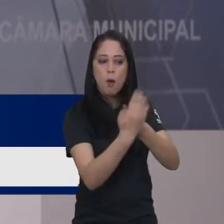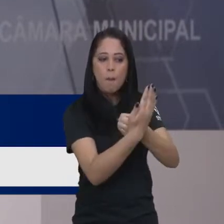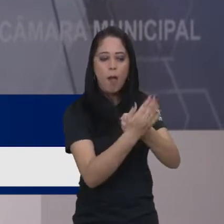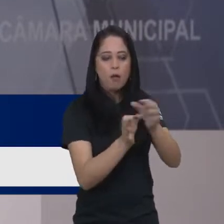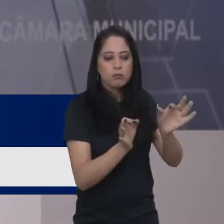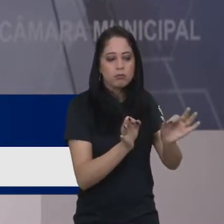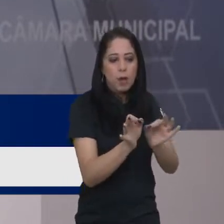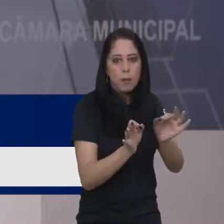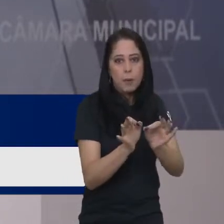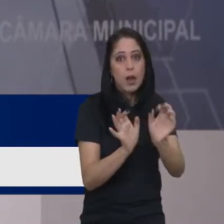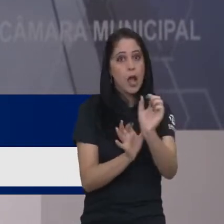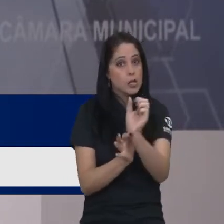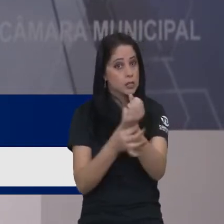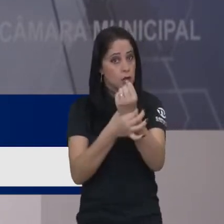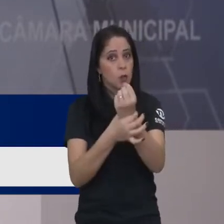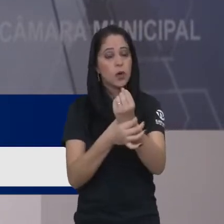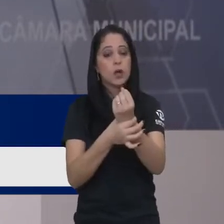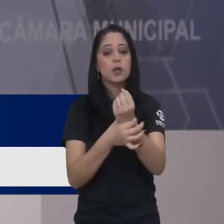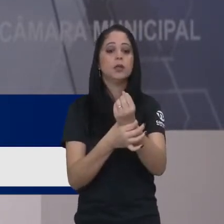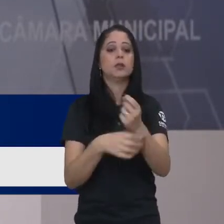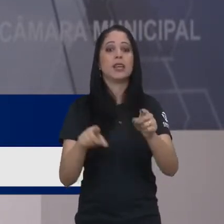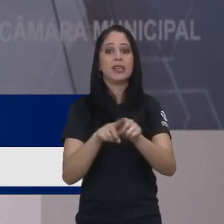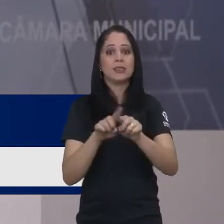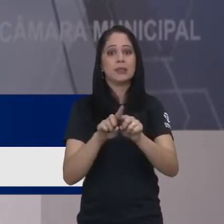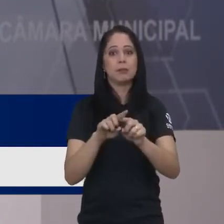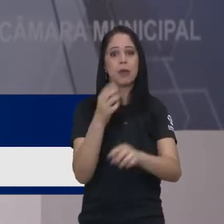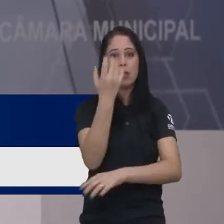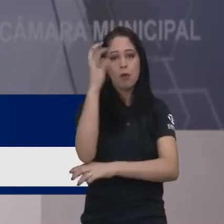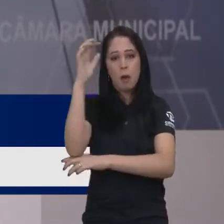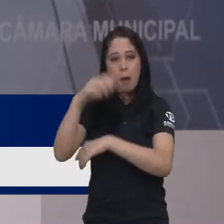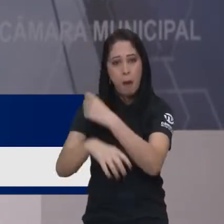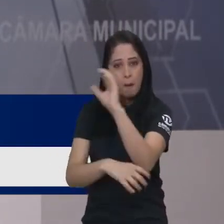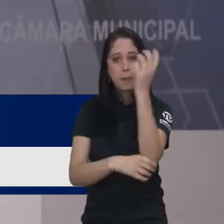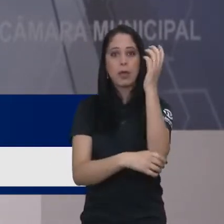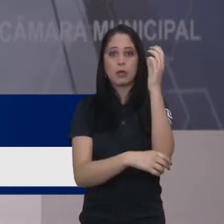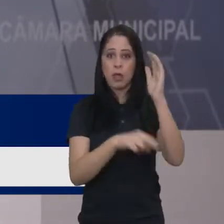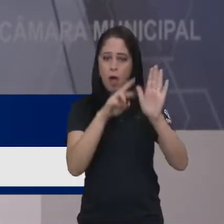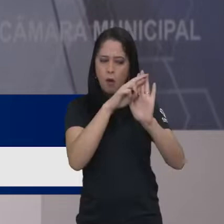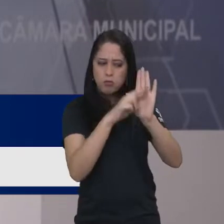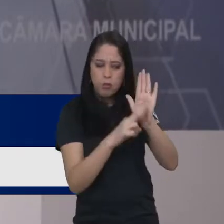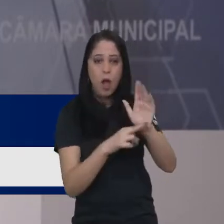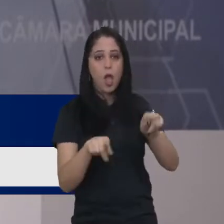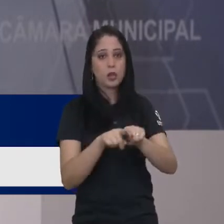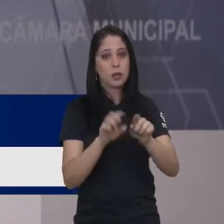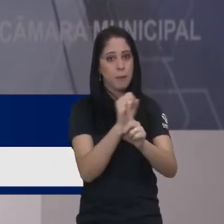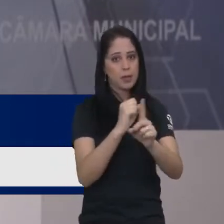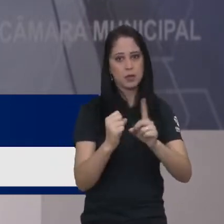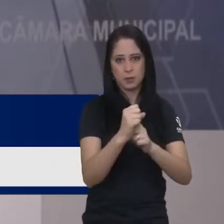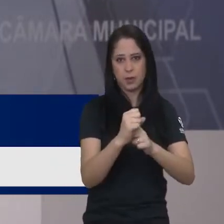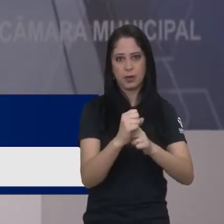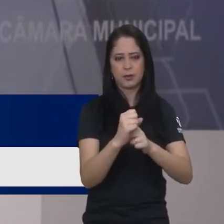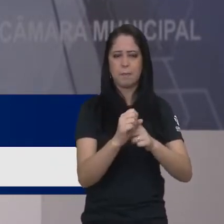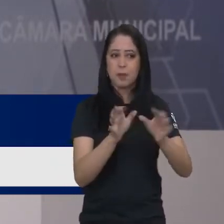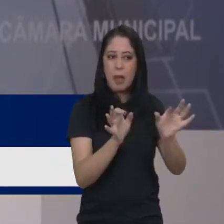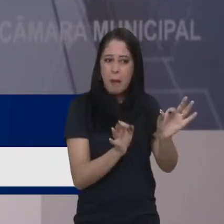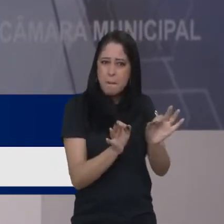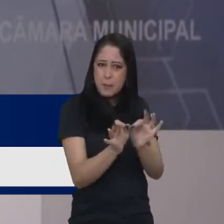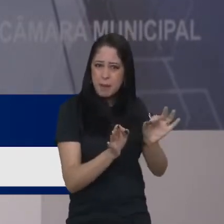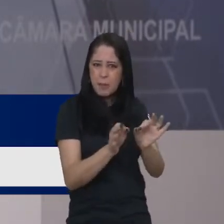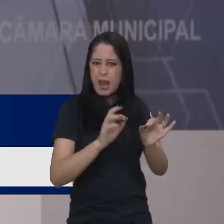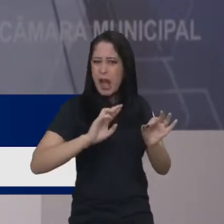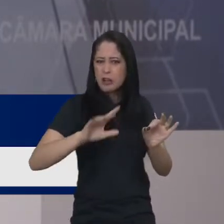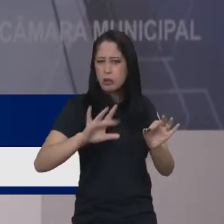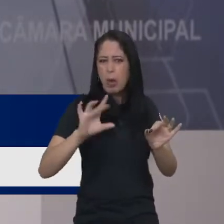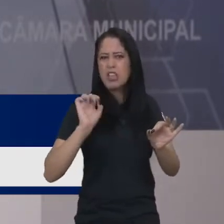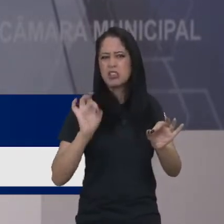urbanísticas, medidas de segurança jurídica na posse, medidas ambientais e sociais. Então, regularizar não é só dar o título para a